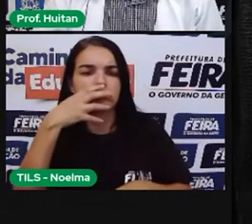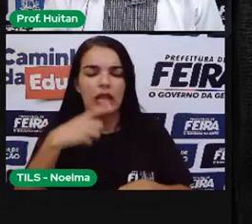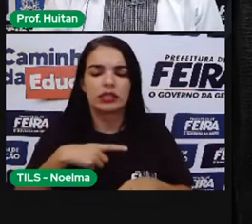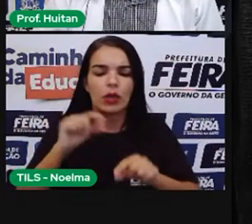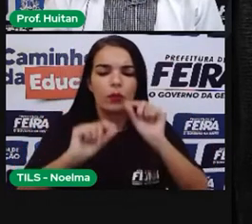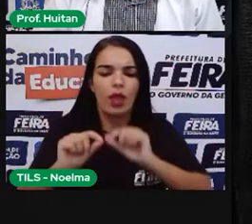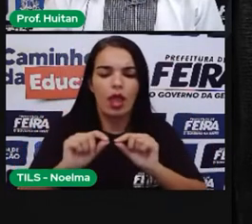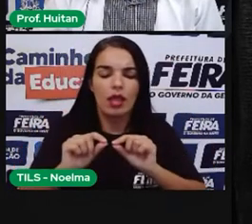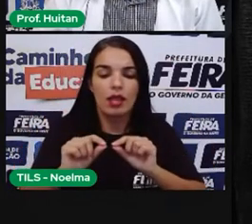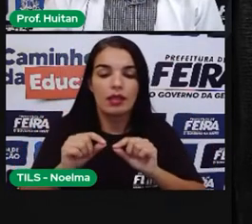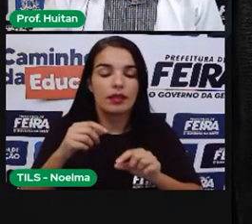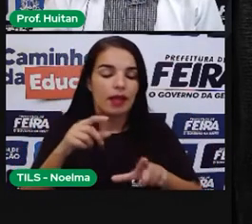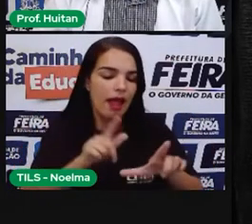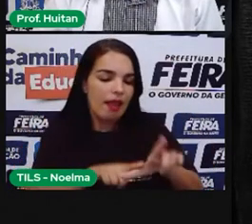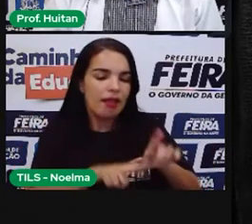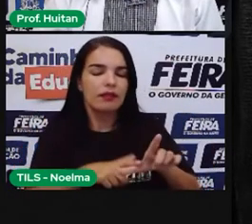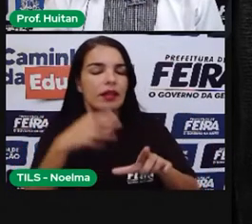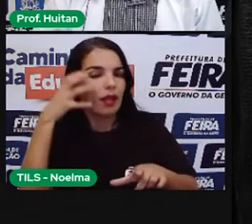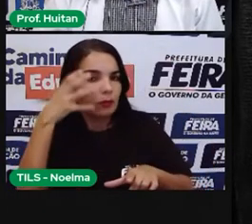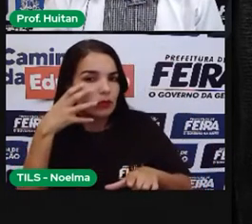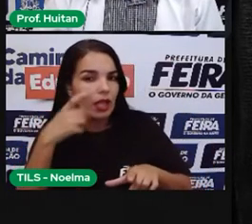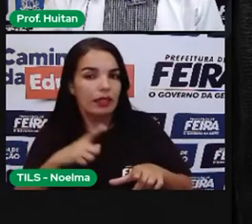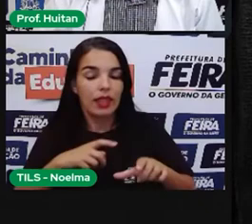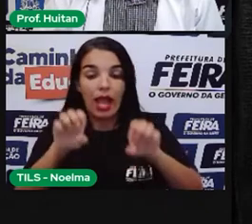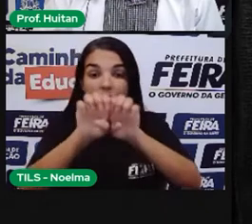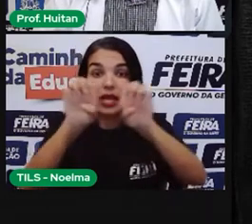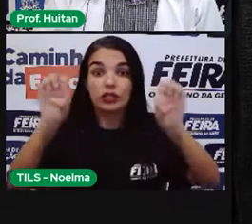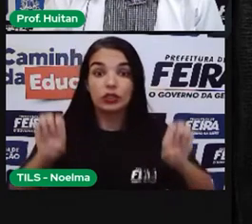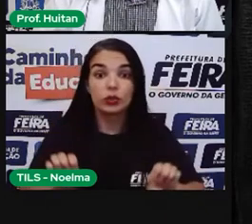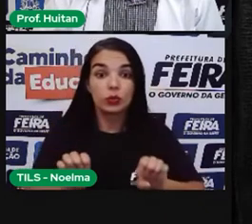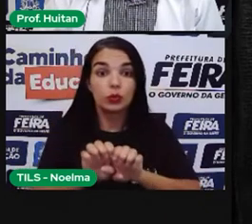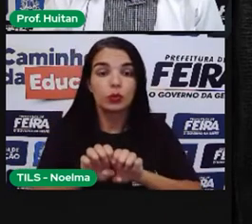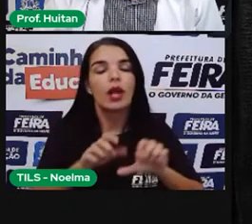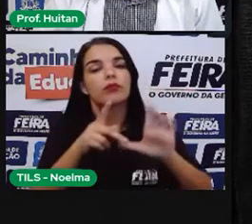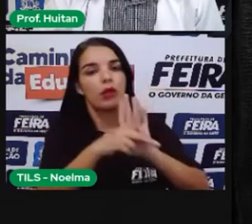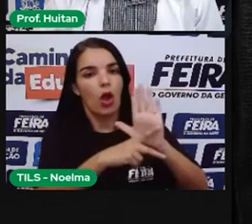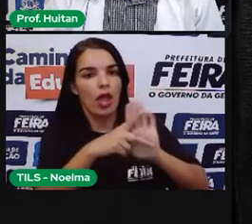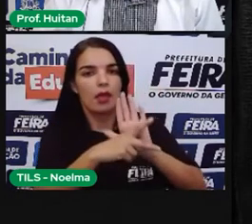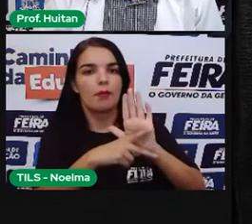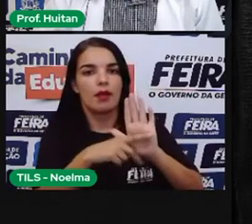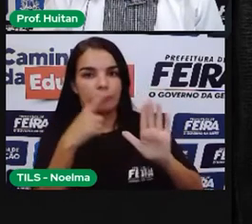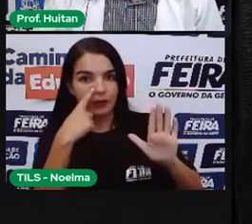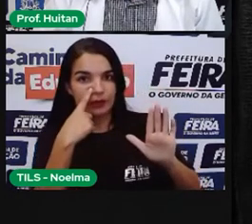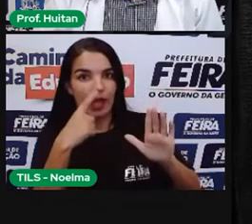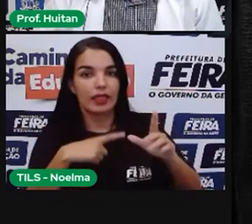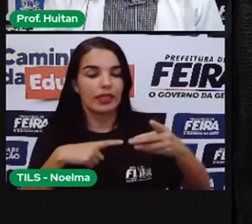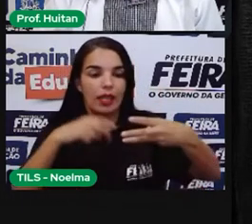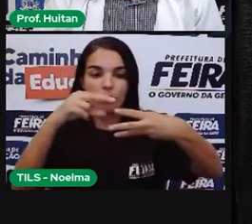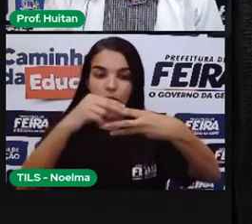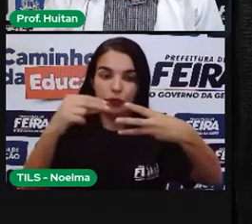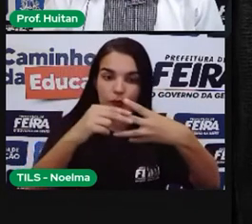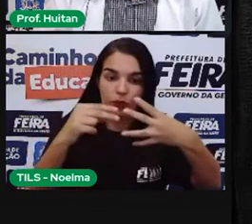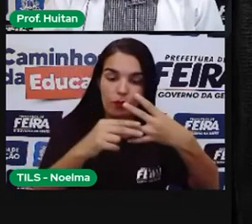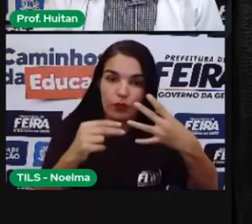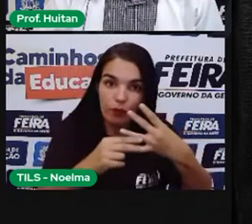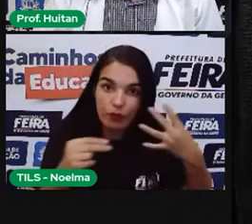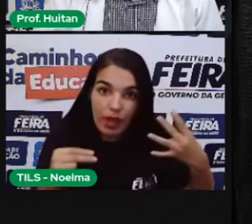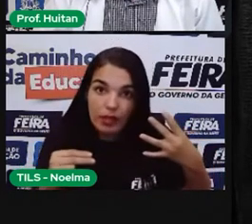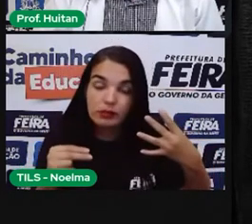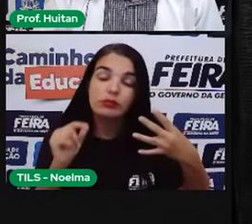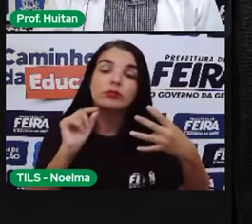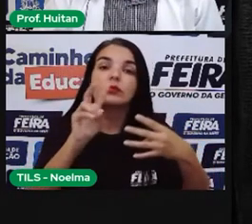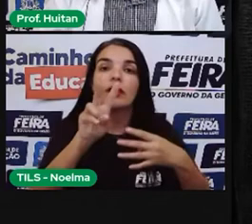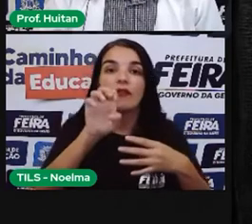estrutura do poema, como vocês estão vendo aí. Como é que um poema é estruturado? Ele tem versos. O conjunto de